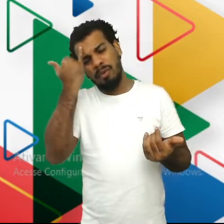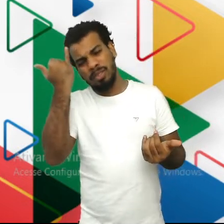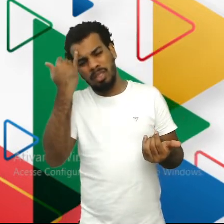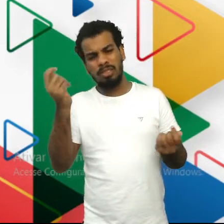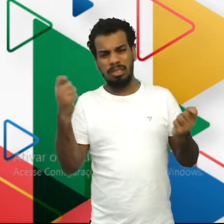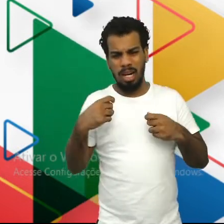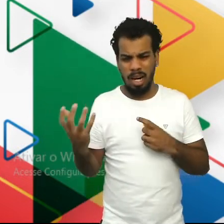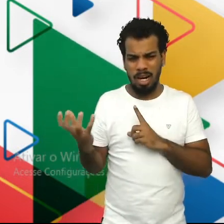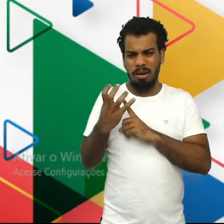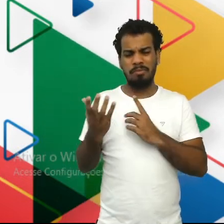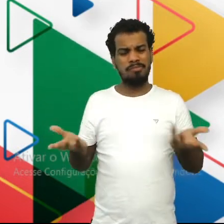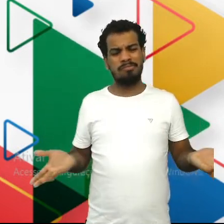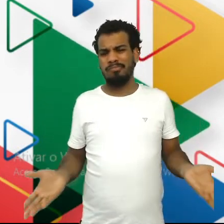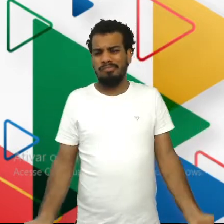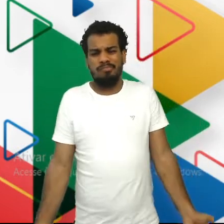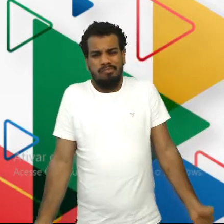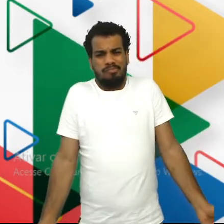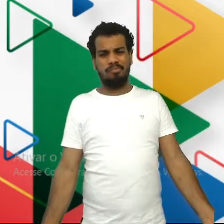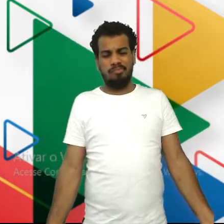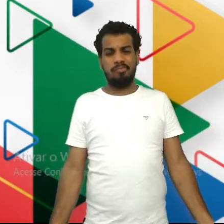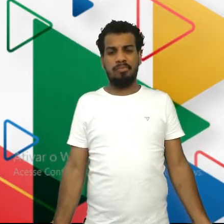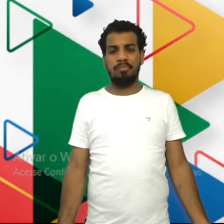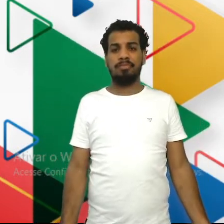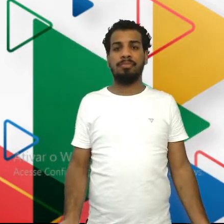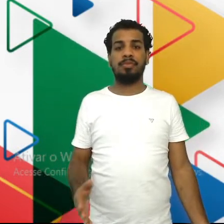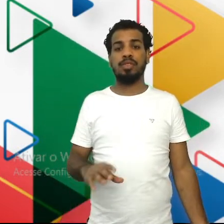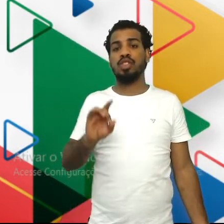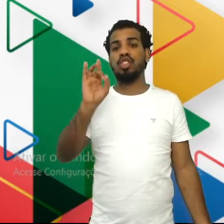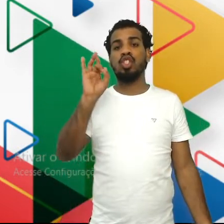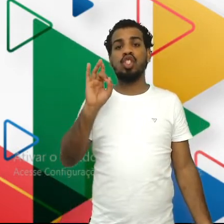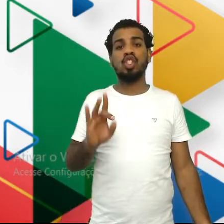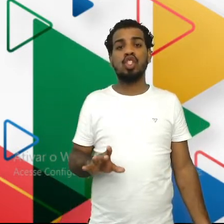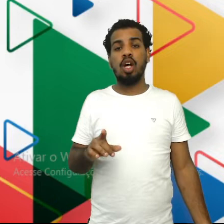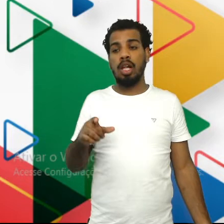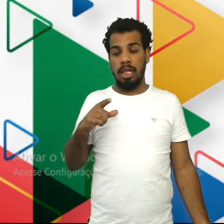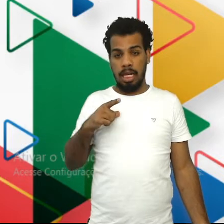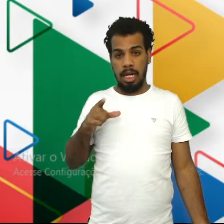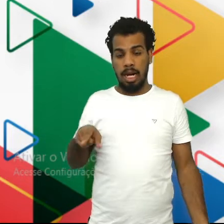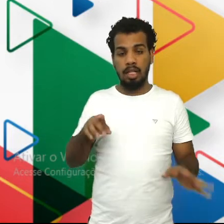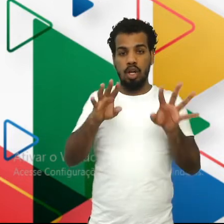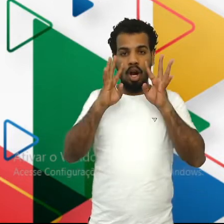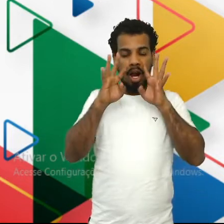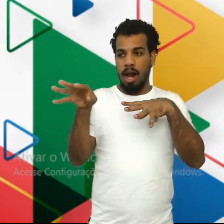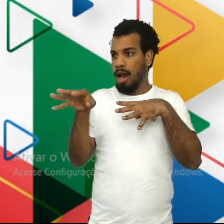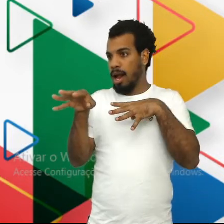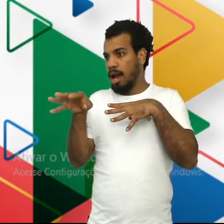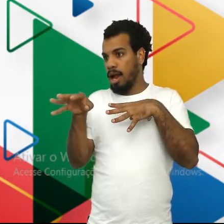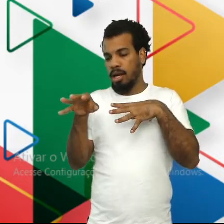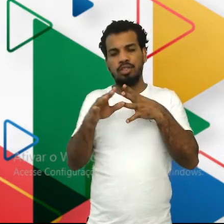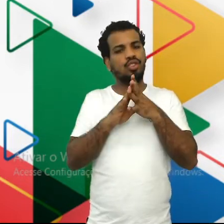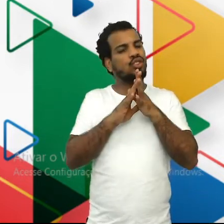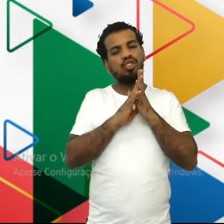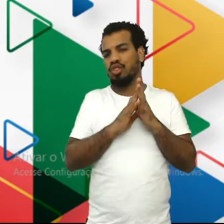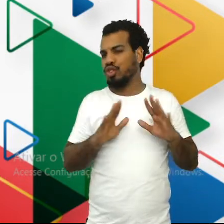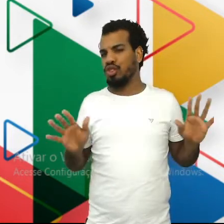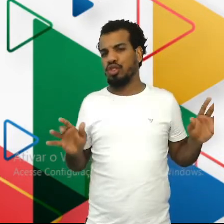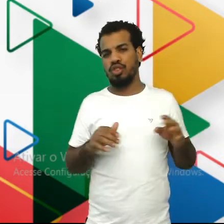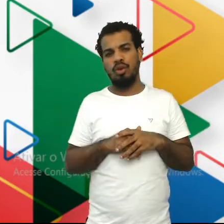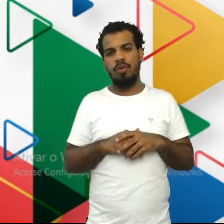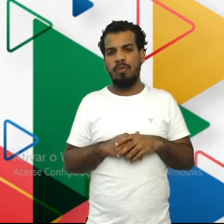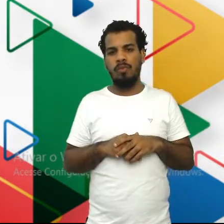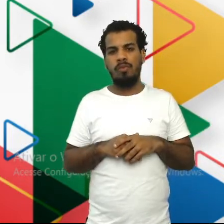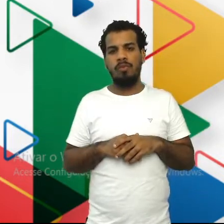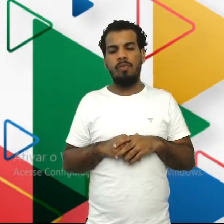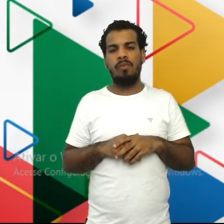não interessa em nada, não importa em nada. E ela só existe para desviar a sua atenção de notícias